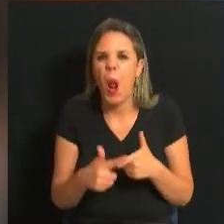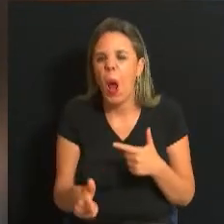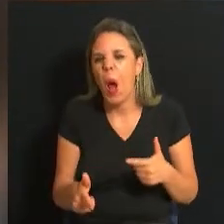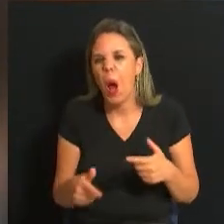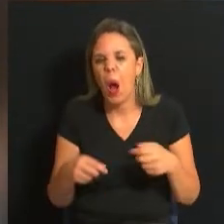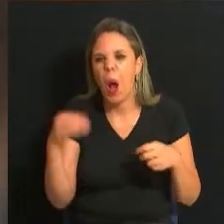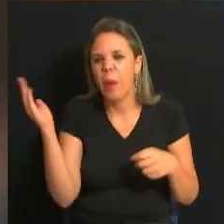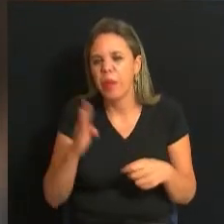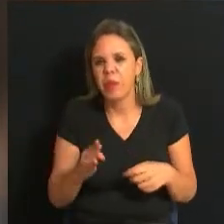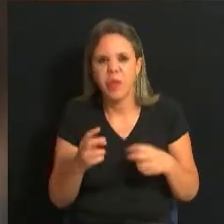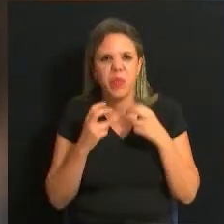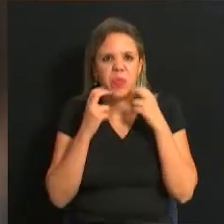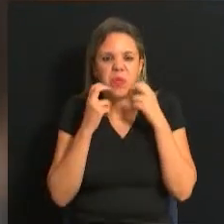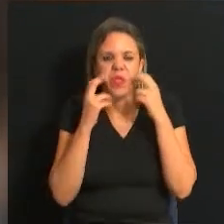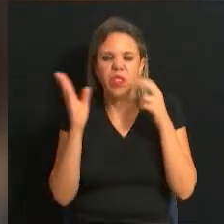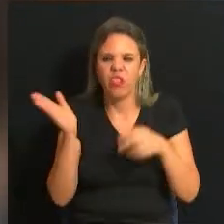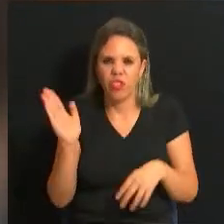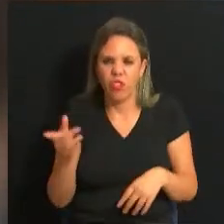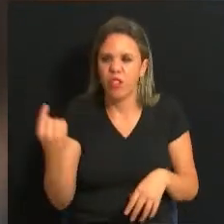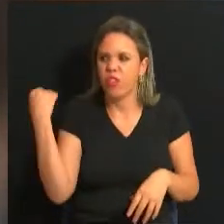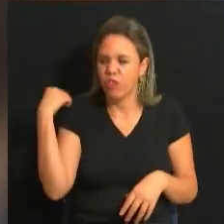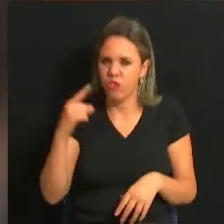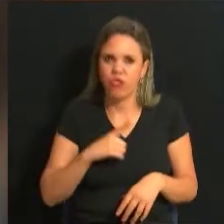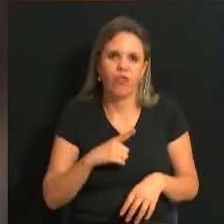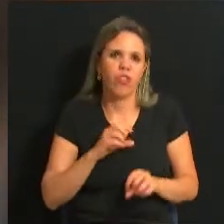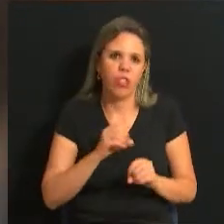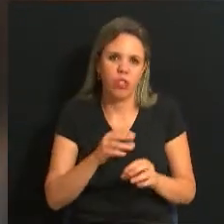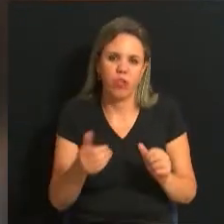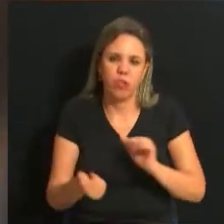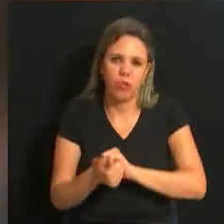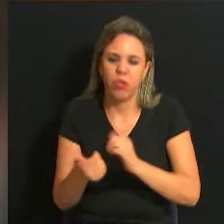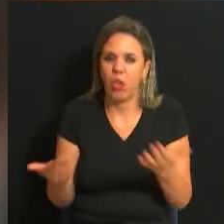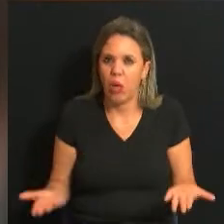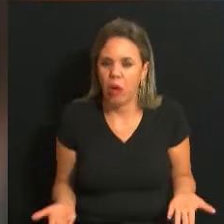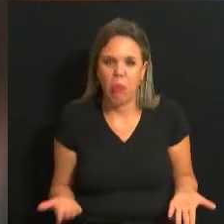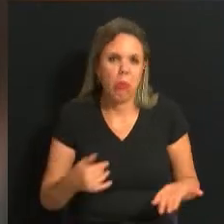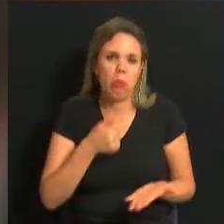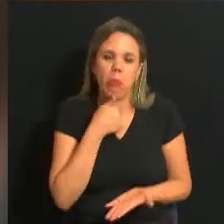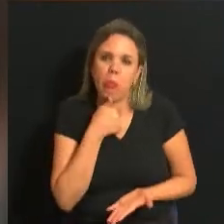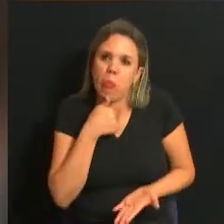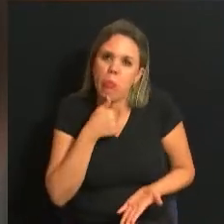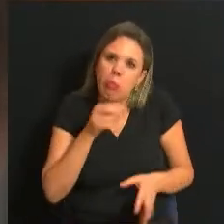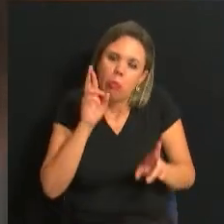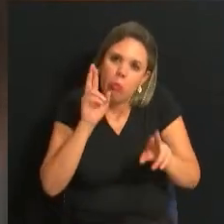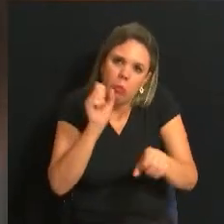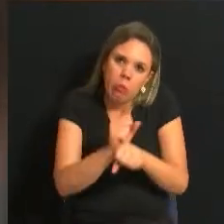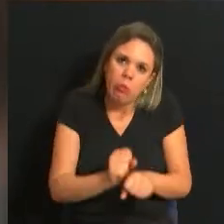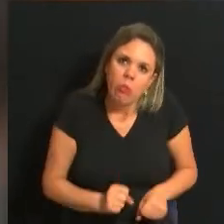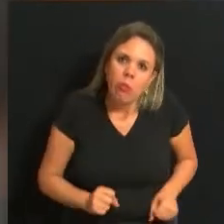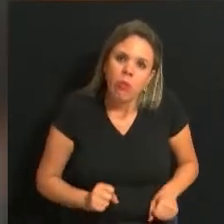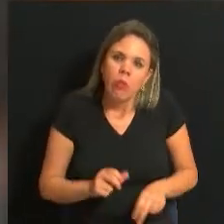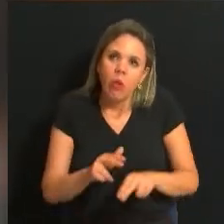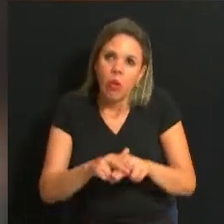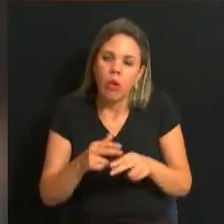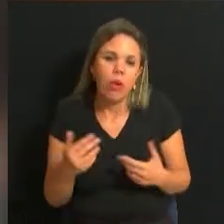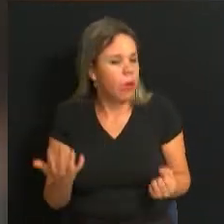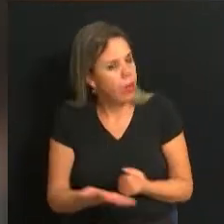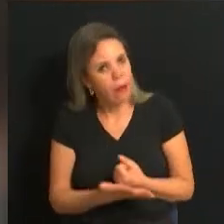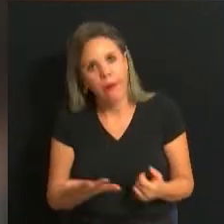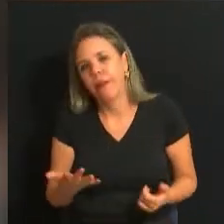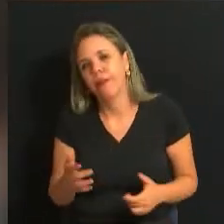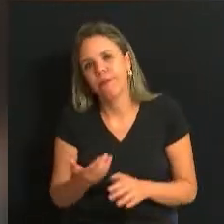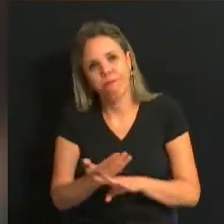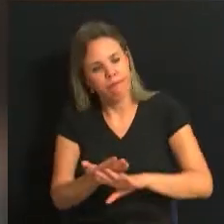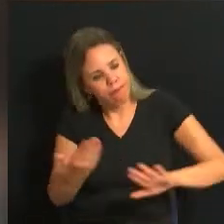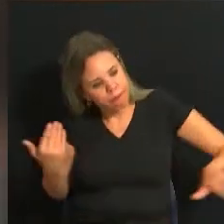tivemos educação de qualidade, mas, infelizmente, eu espero que isso seja por conta da pandemia e o